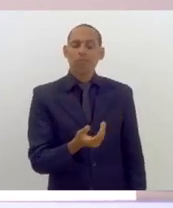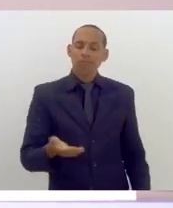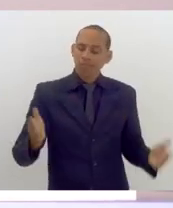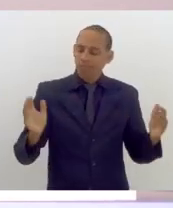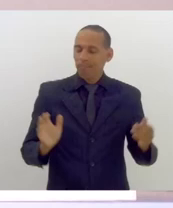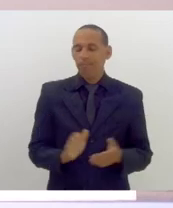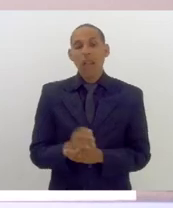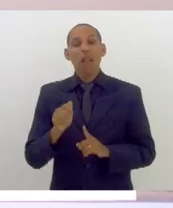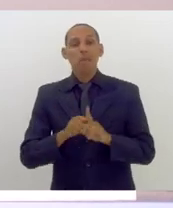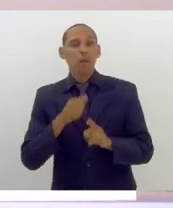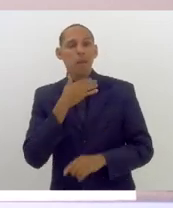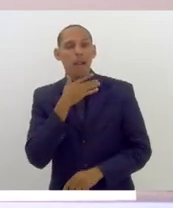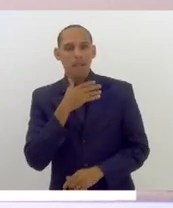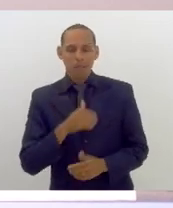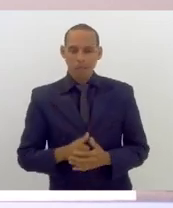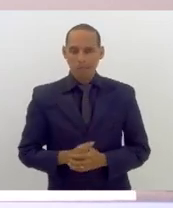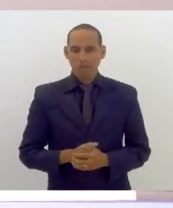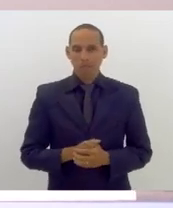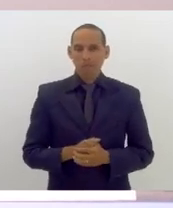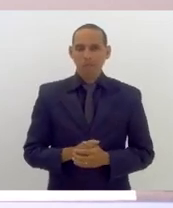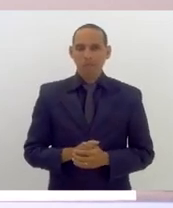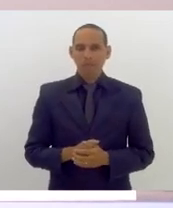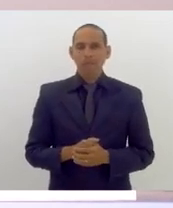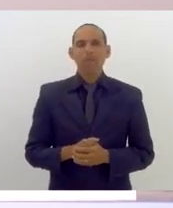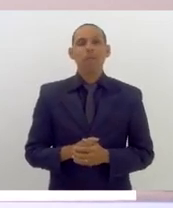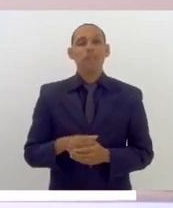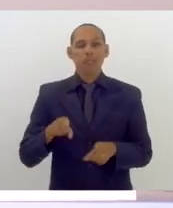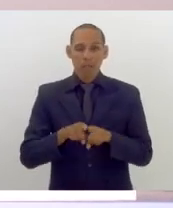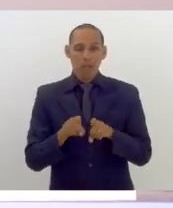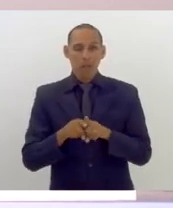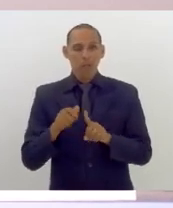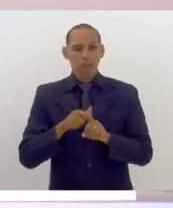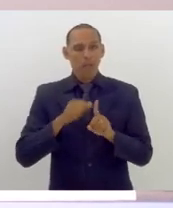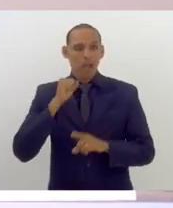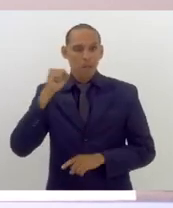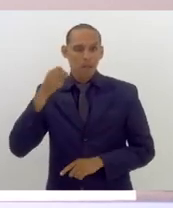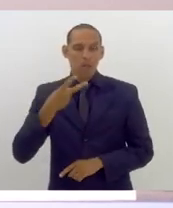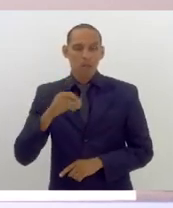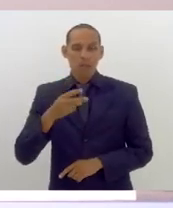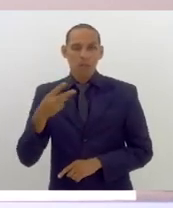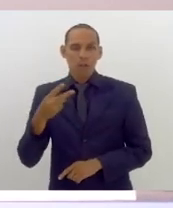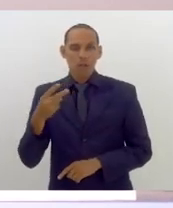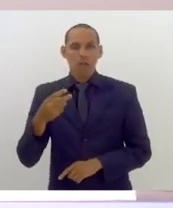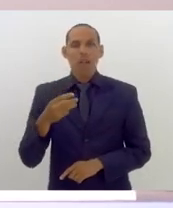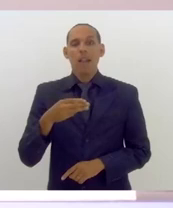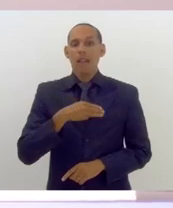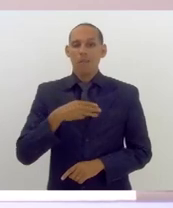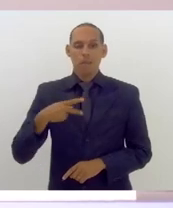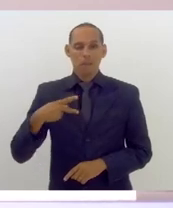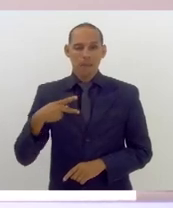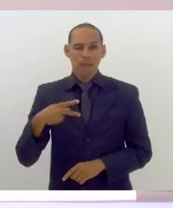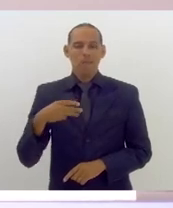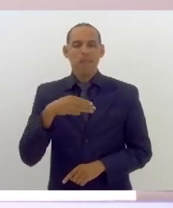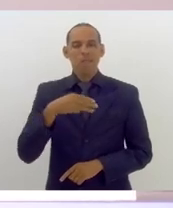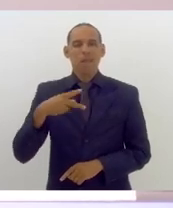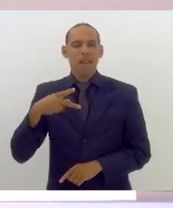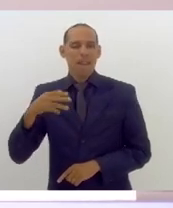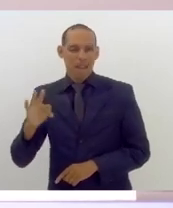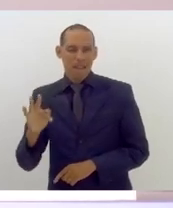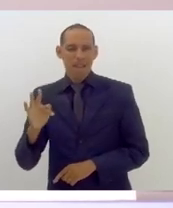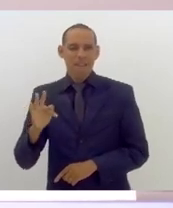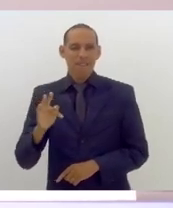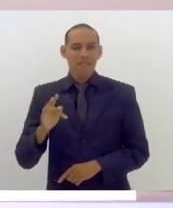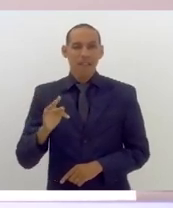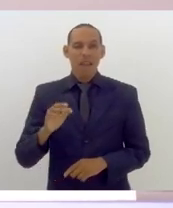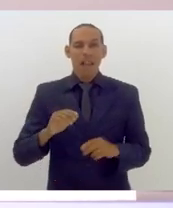vamos lá em março em Amil de 2022 o ministério público está Federal propôs duas ações civis